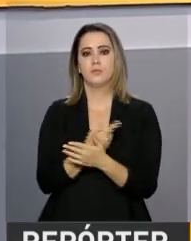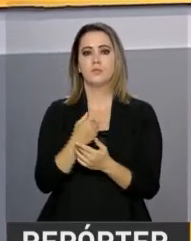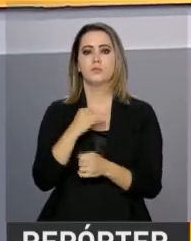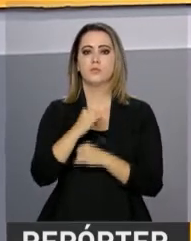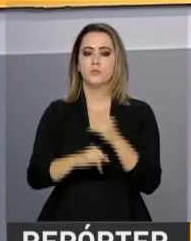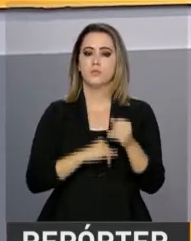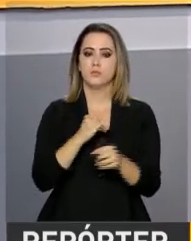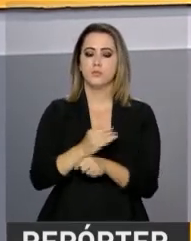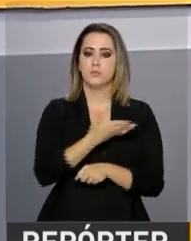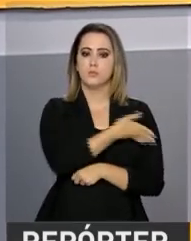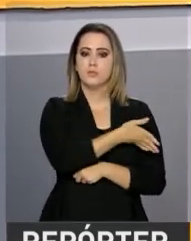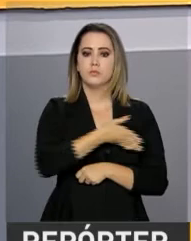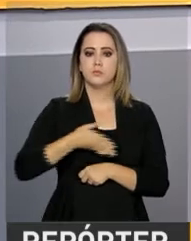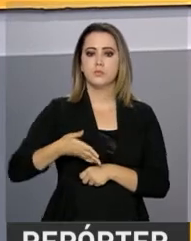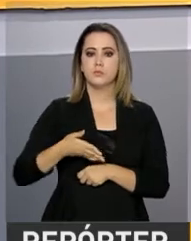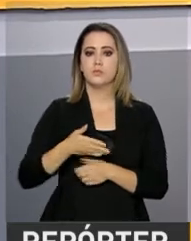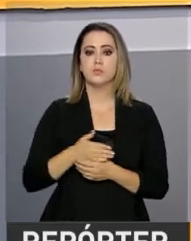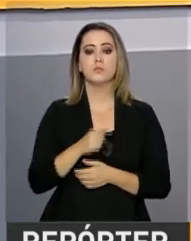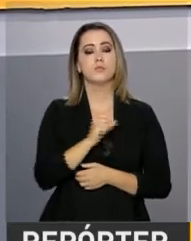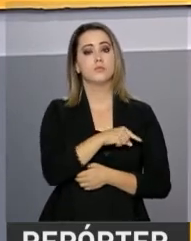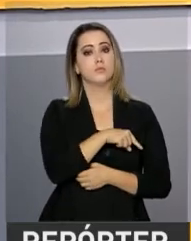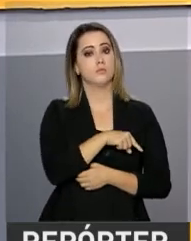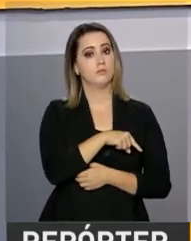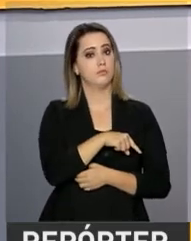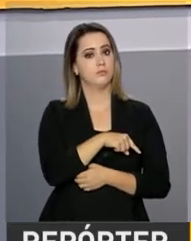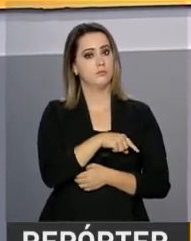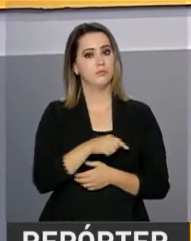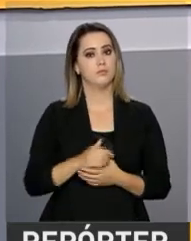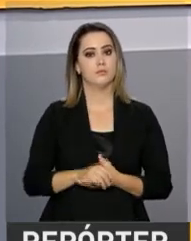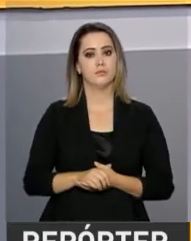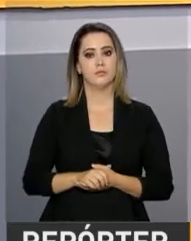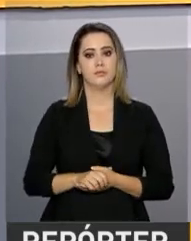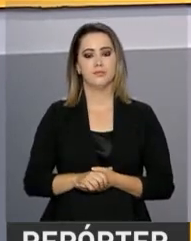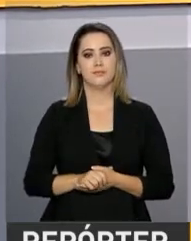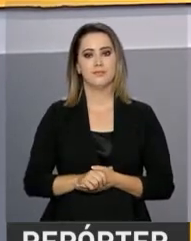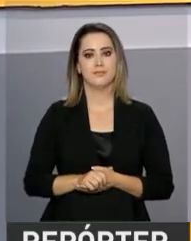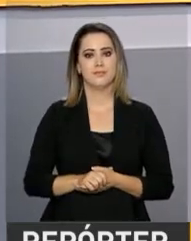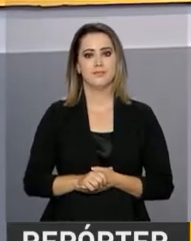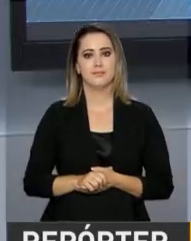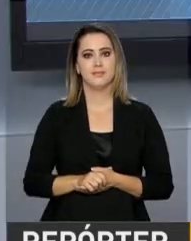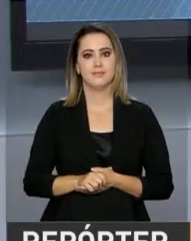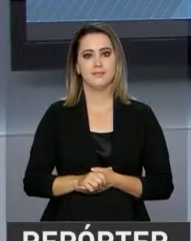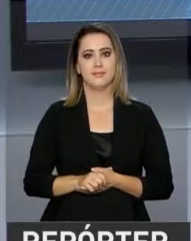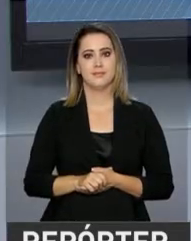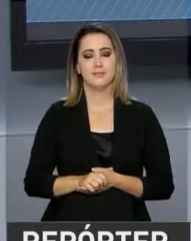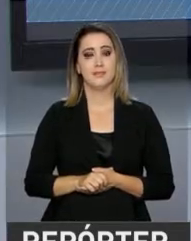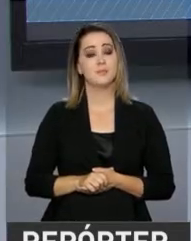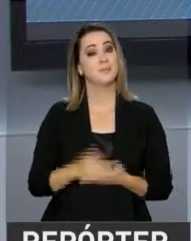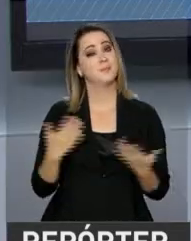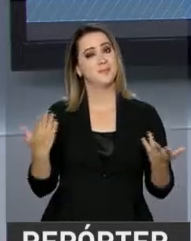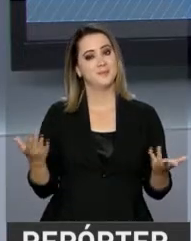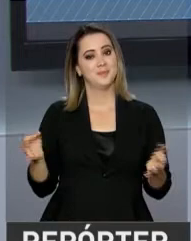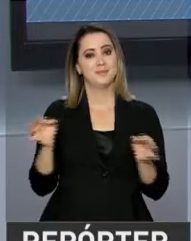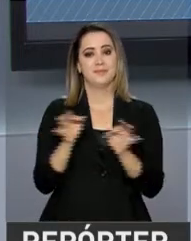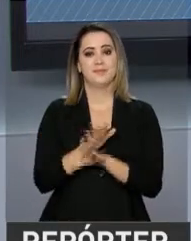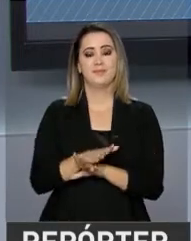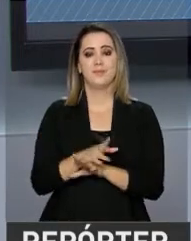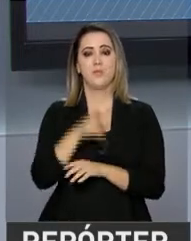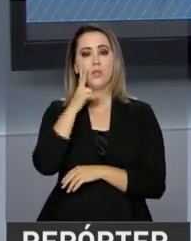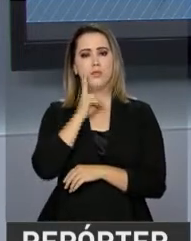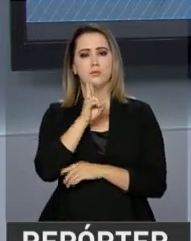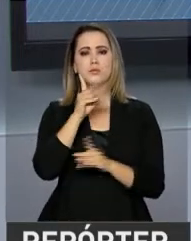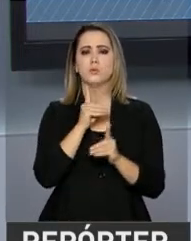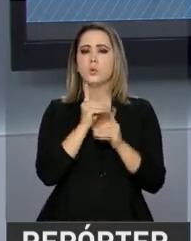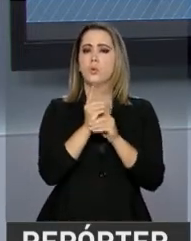até 7 de setembro no endereço que aparece aí na sua tela esta edição termina aqui você